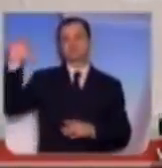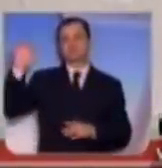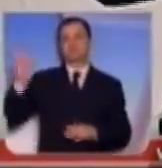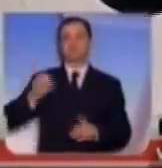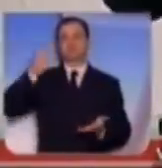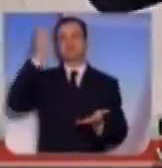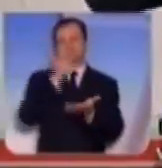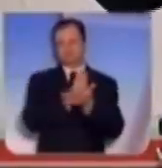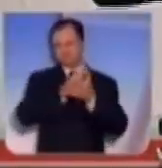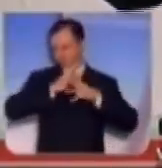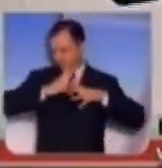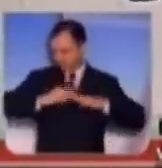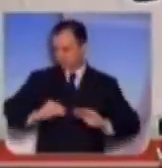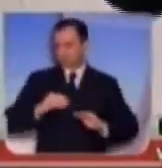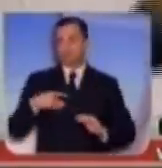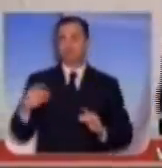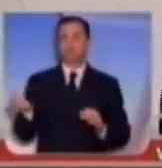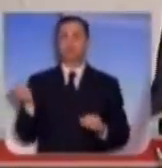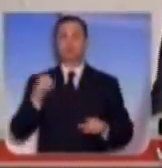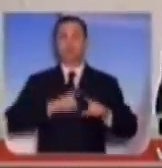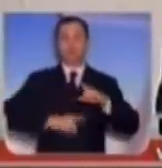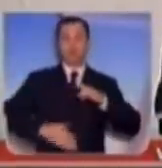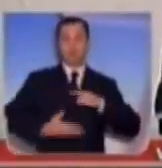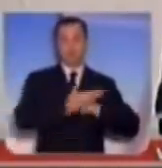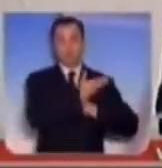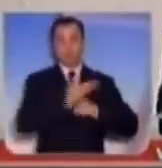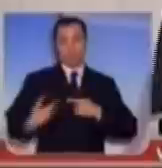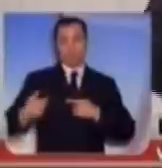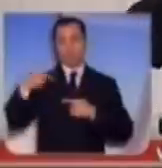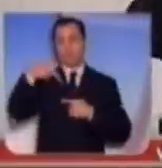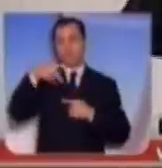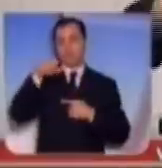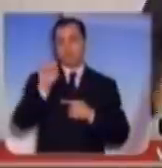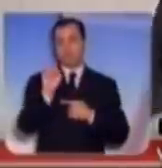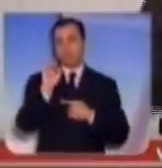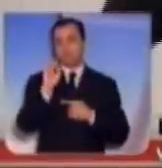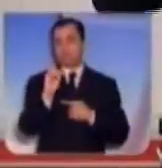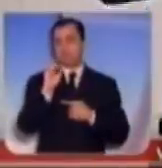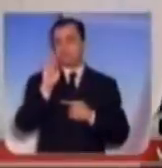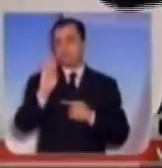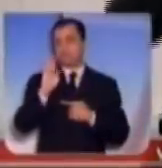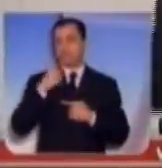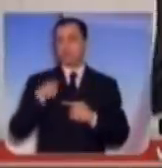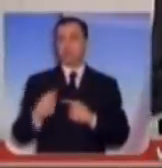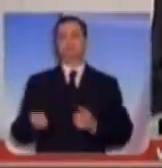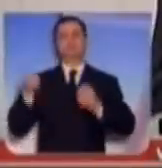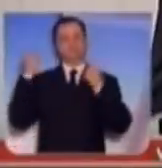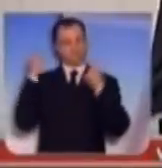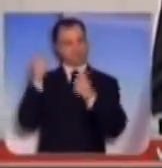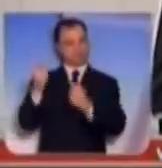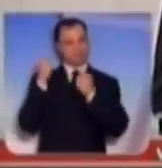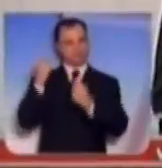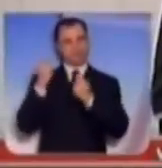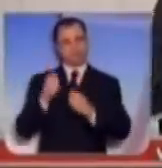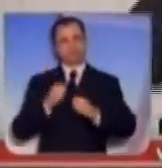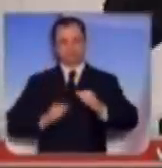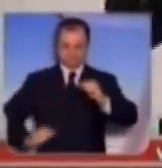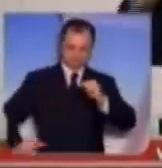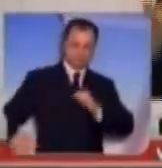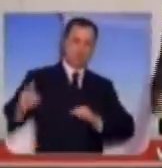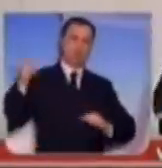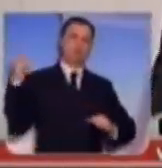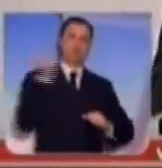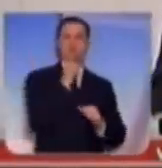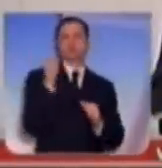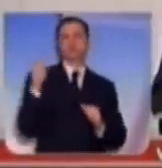destruída pelos sucessivos governos do PSDB, e que nós estamos agora lutando para recuperá-la. Por